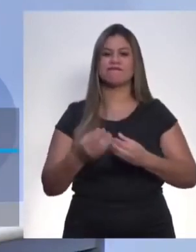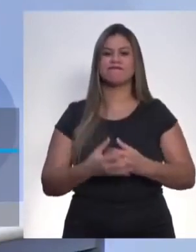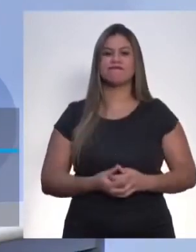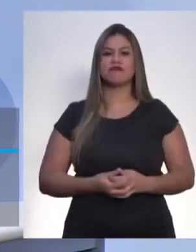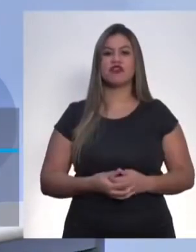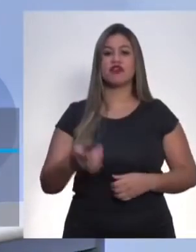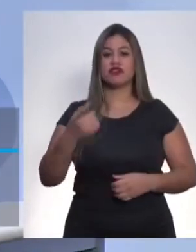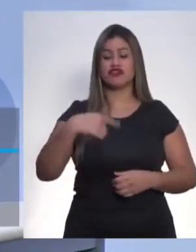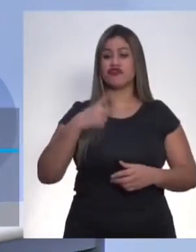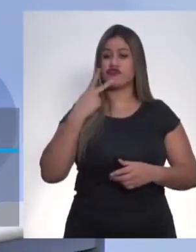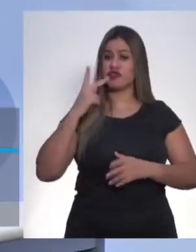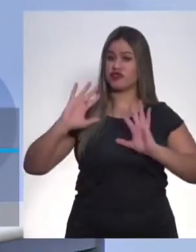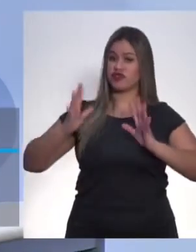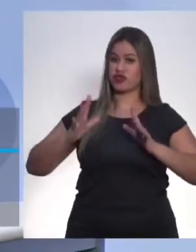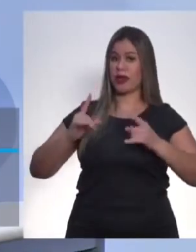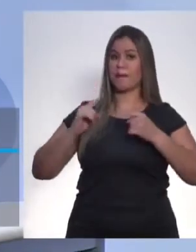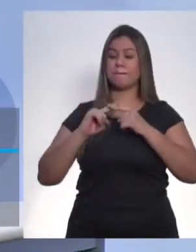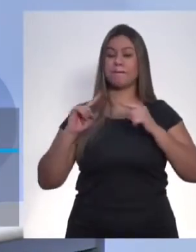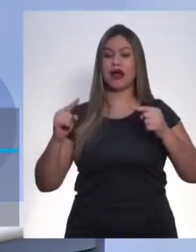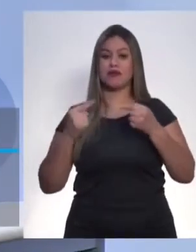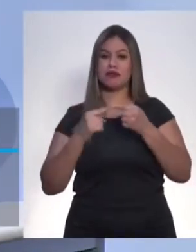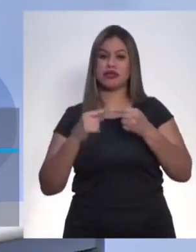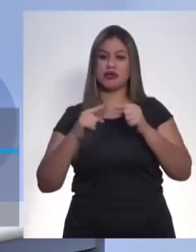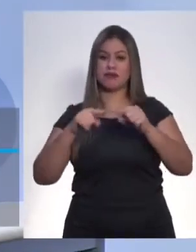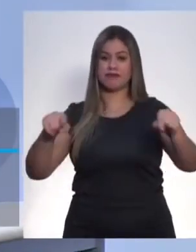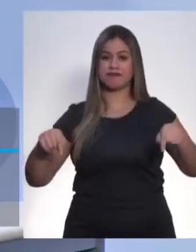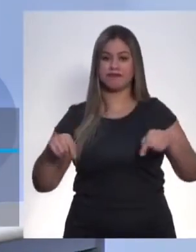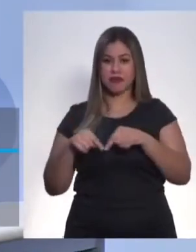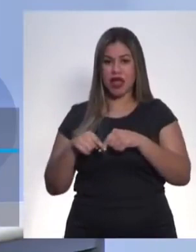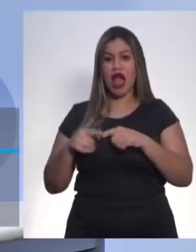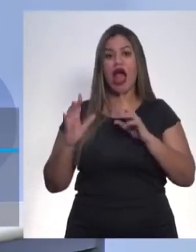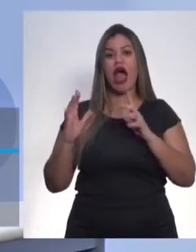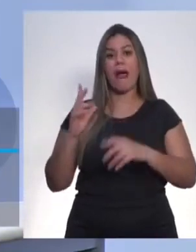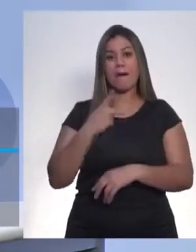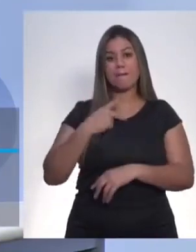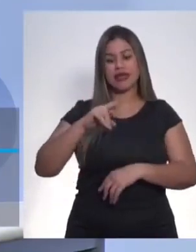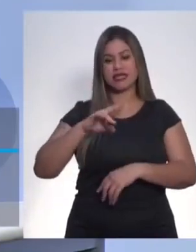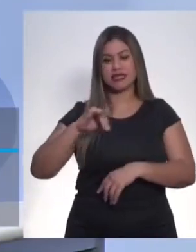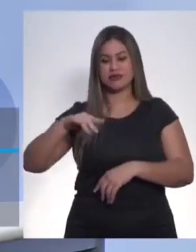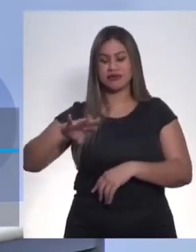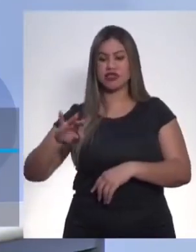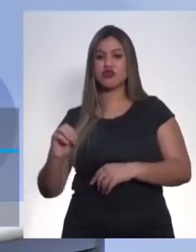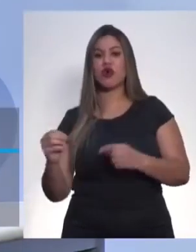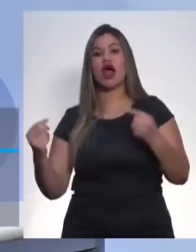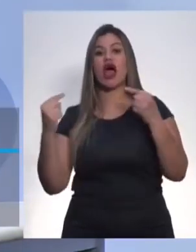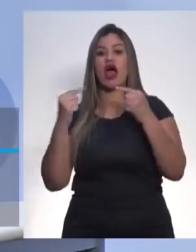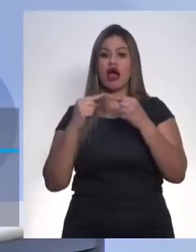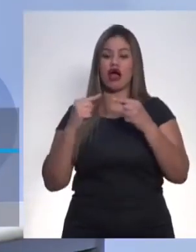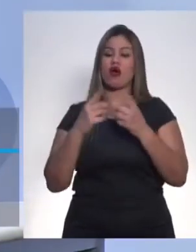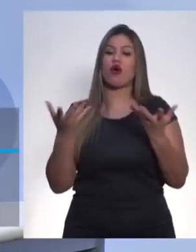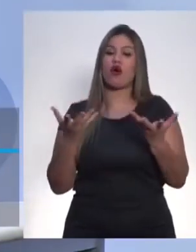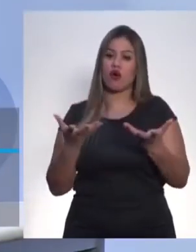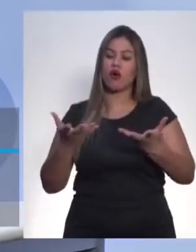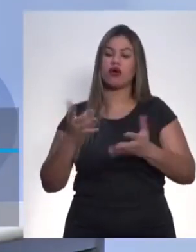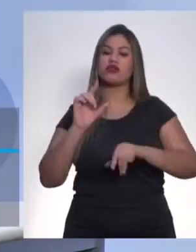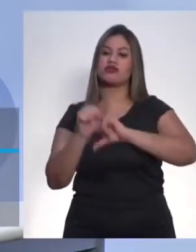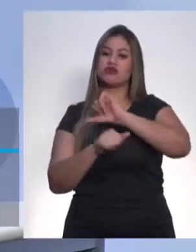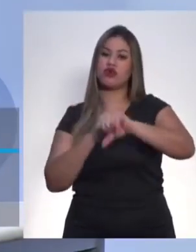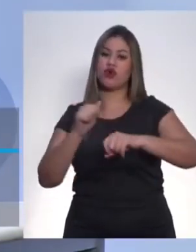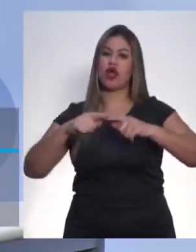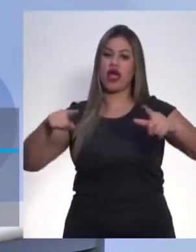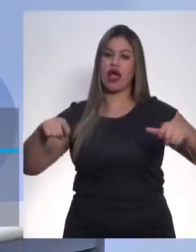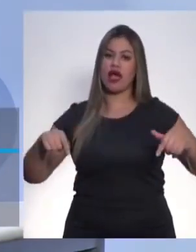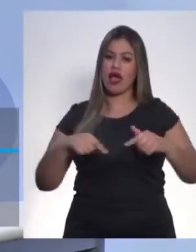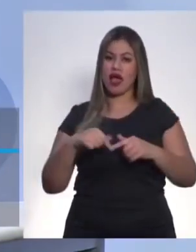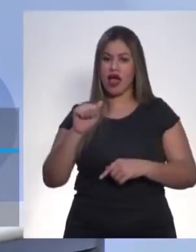usamos perímetro com a parte de equação. Agora a gente vai usar a parte de área com a equação, certo? E aí, será que